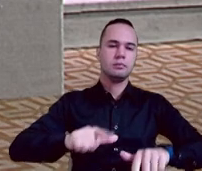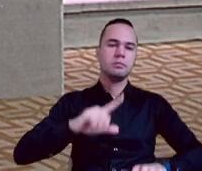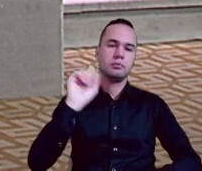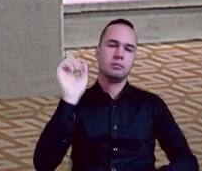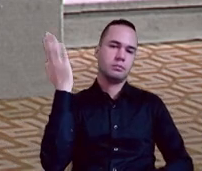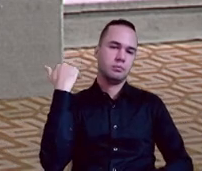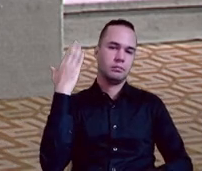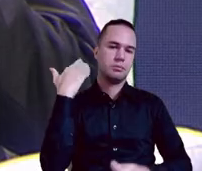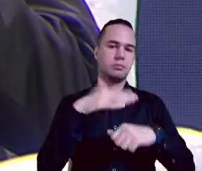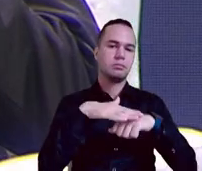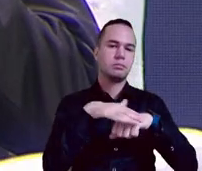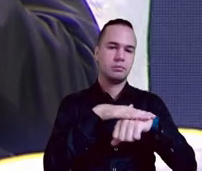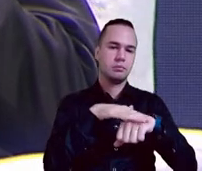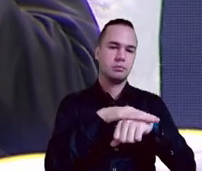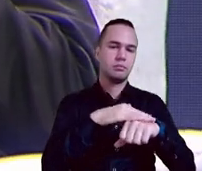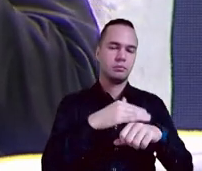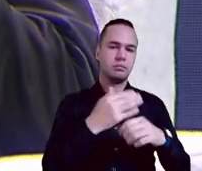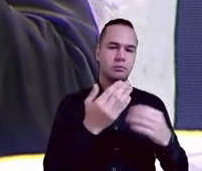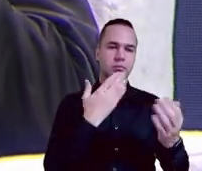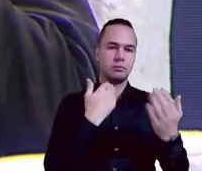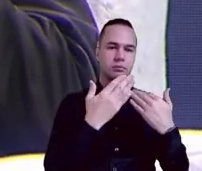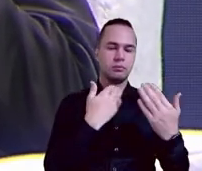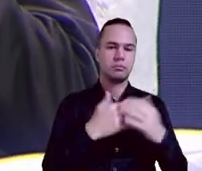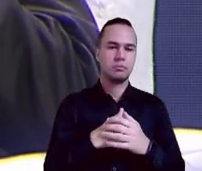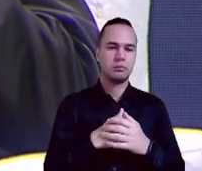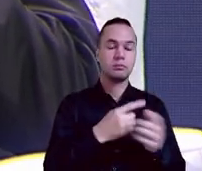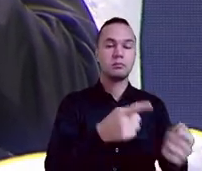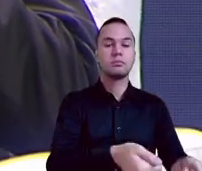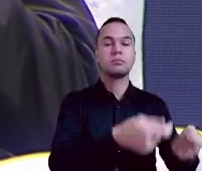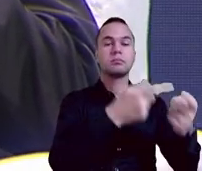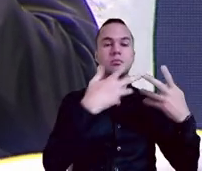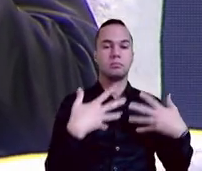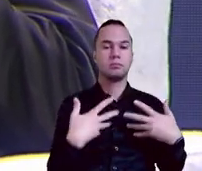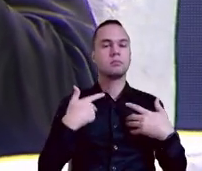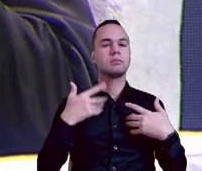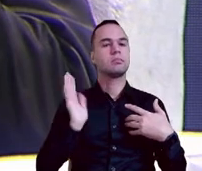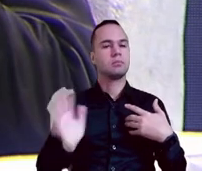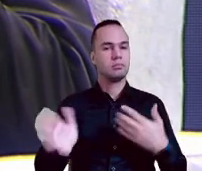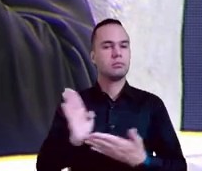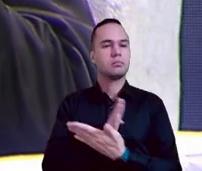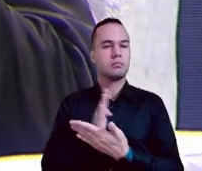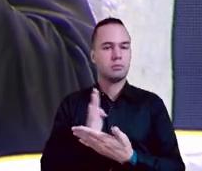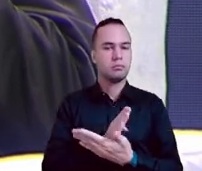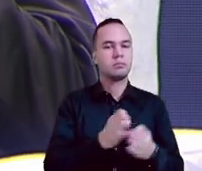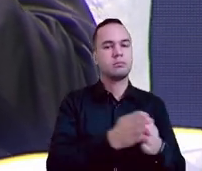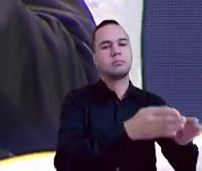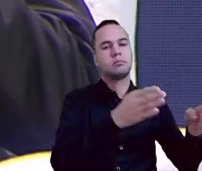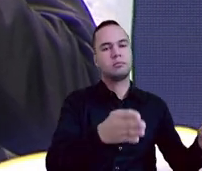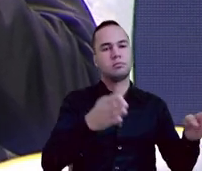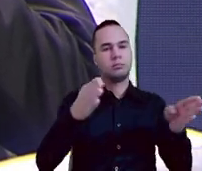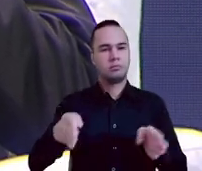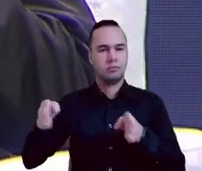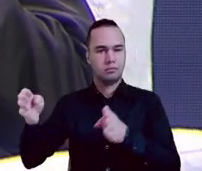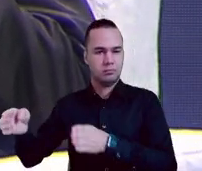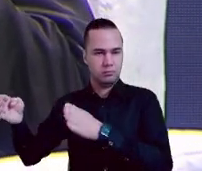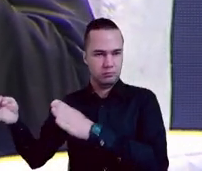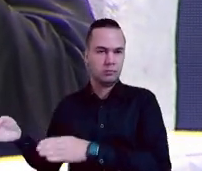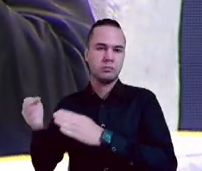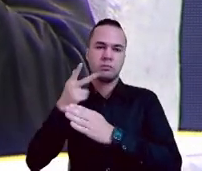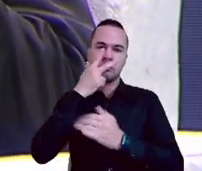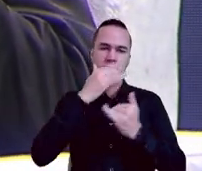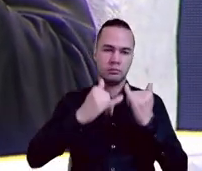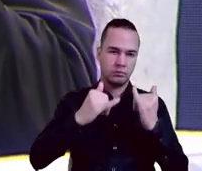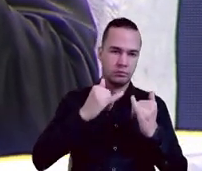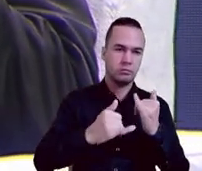antes do painel e você comentou comigo né pô já tive em algum ciclos parecidos né Então